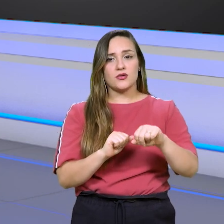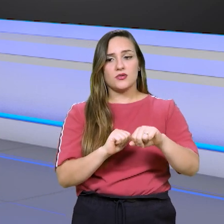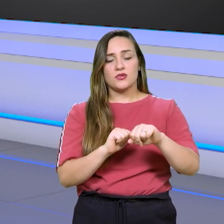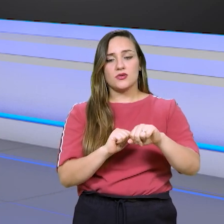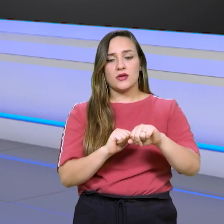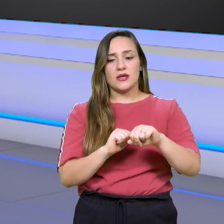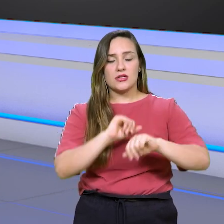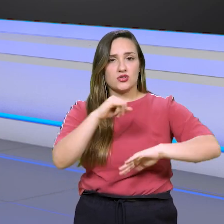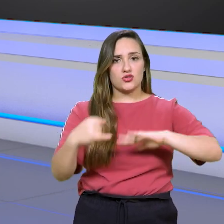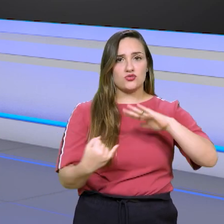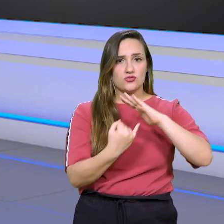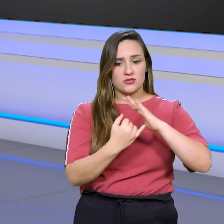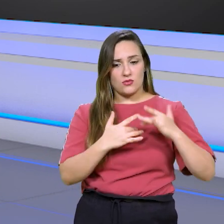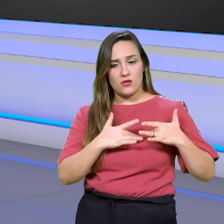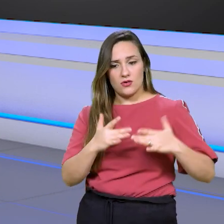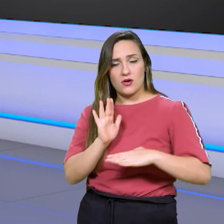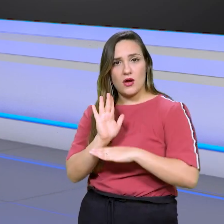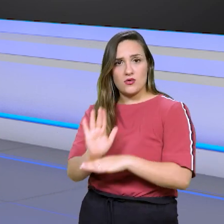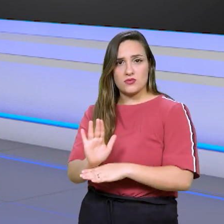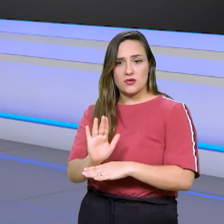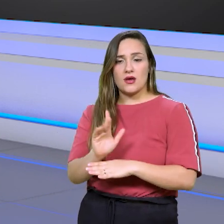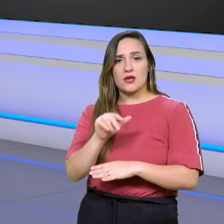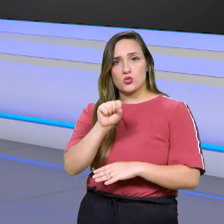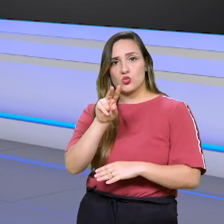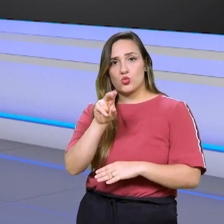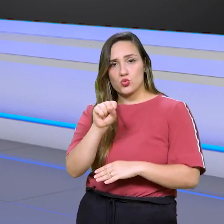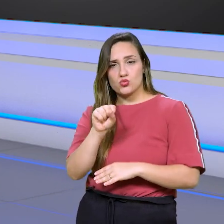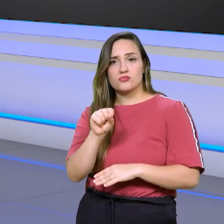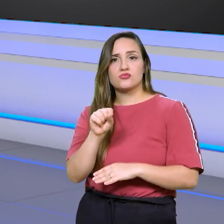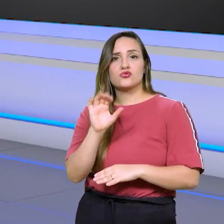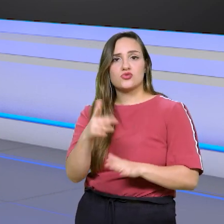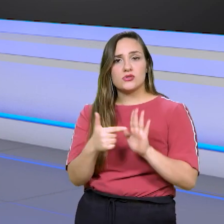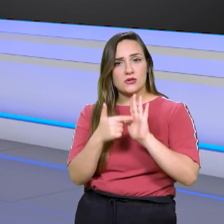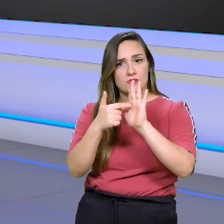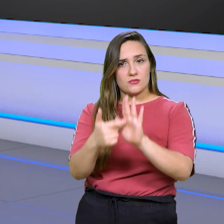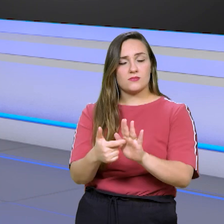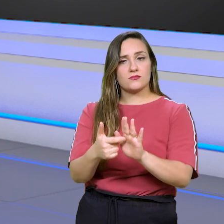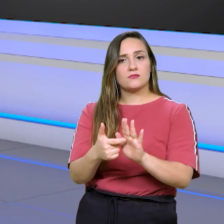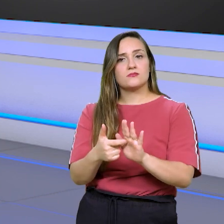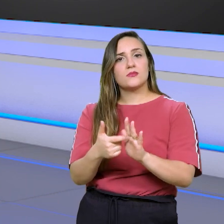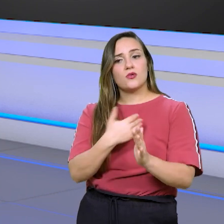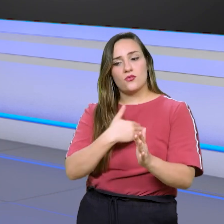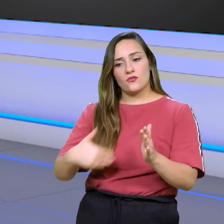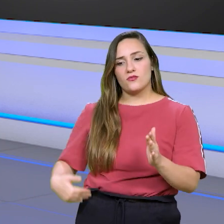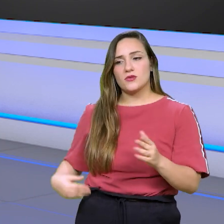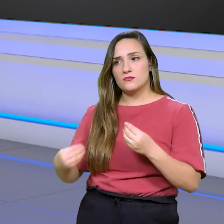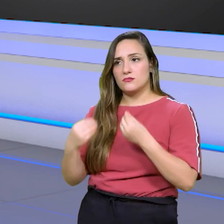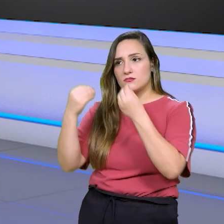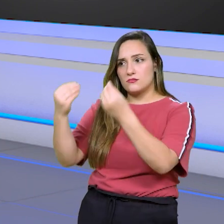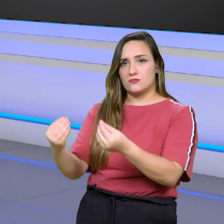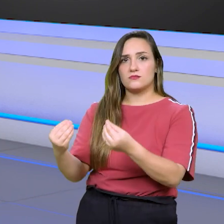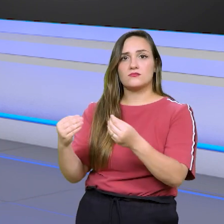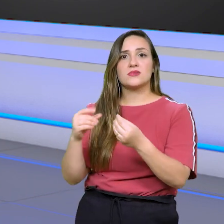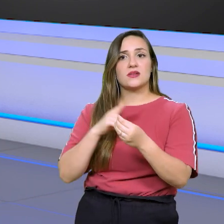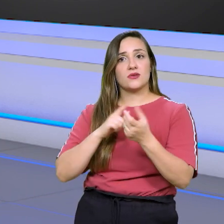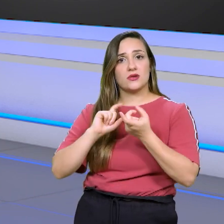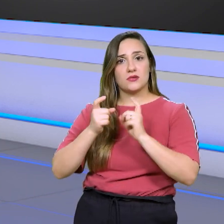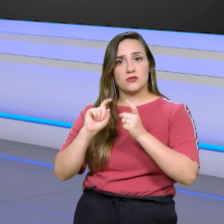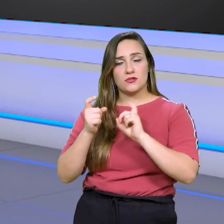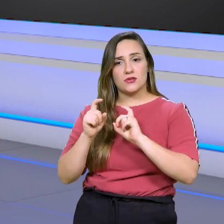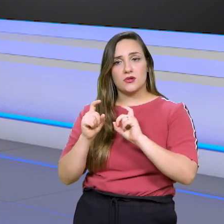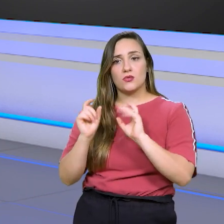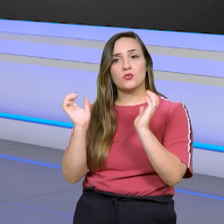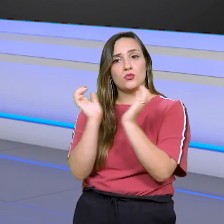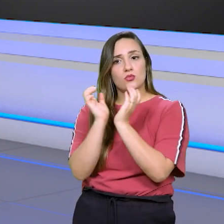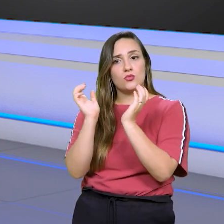contratação de instituições filantrópicas pelo Sistema Único de Saúde, o SUS, foi apresentada ao governo do